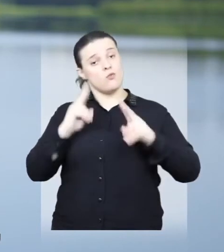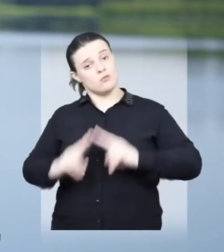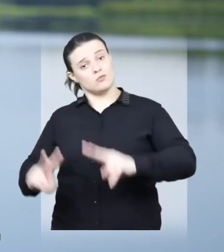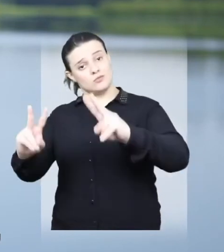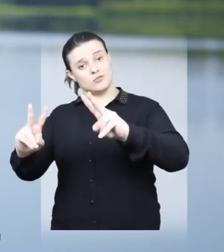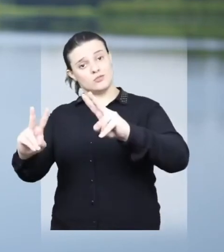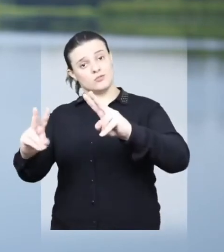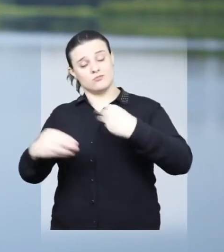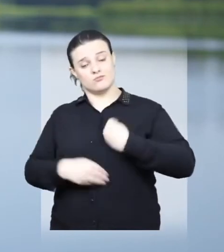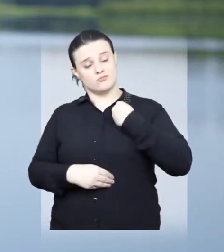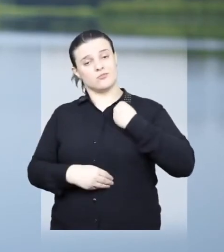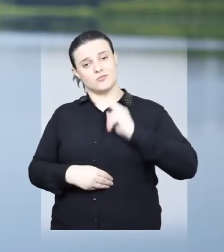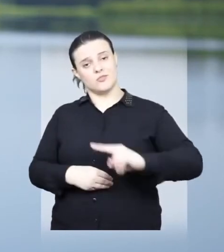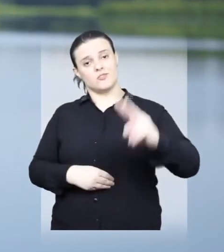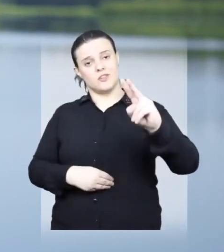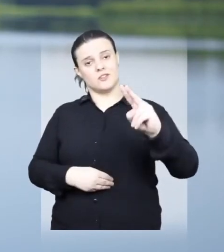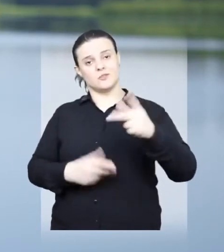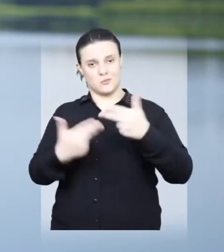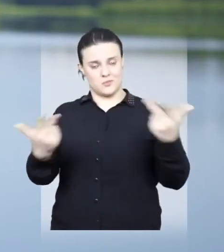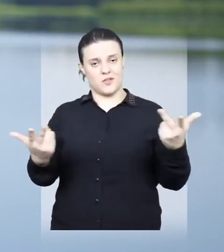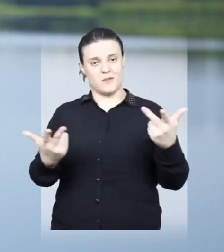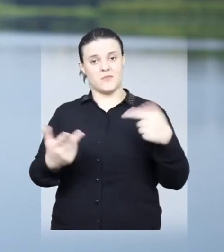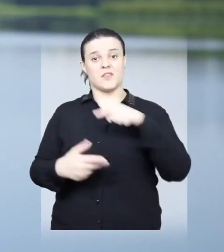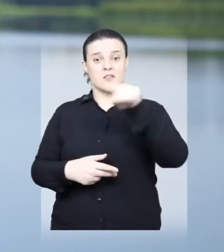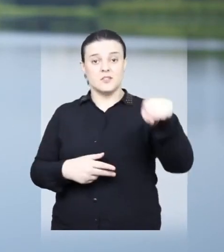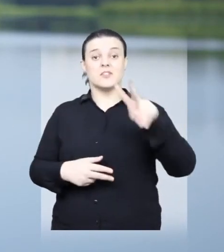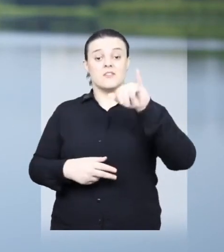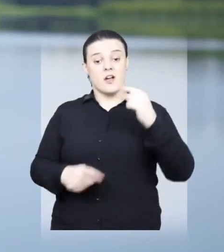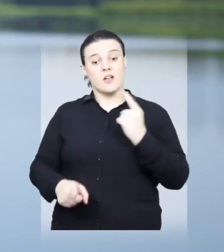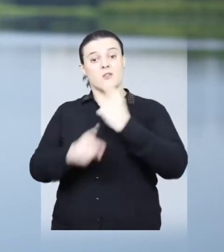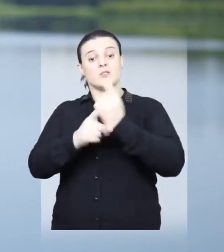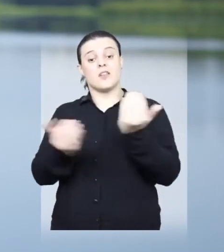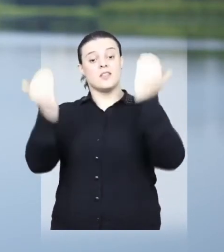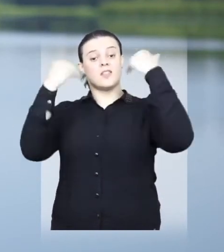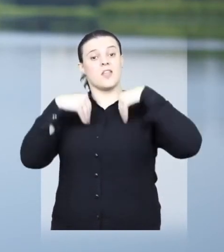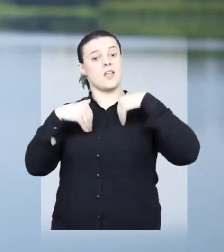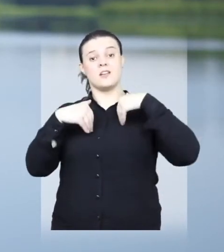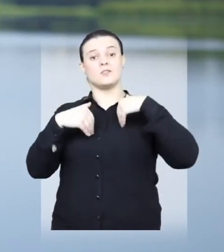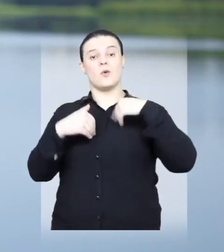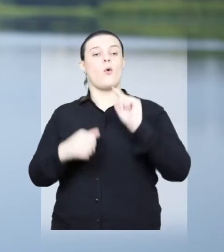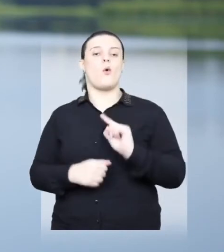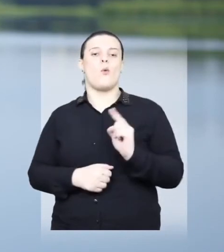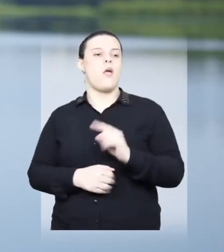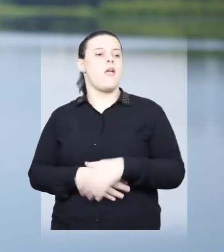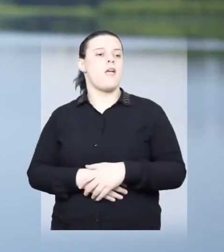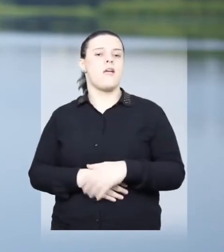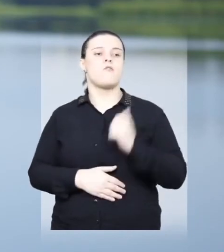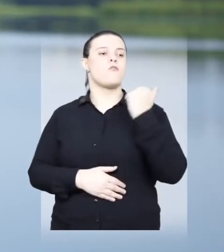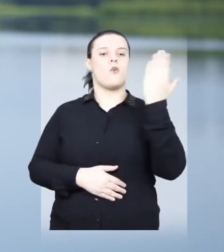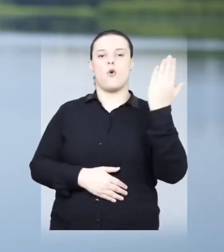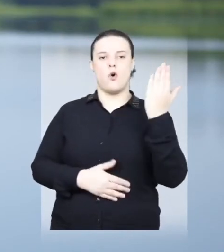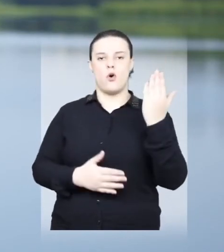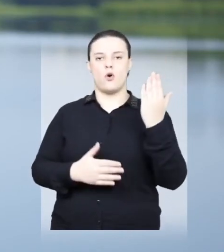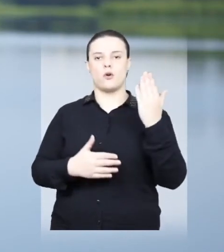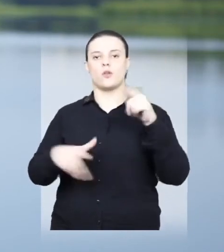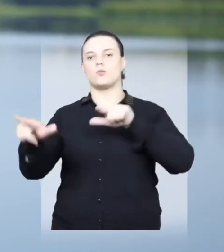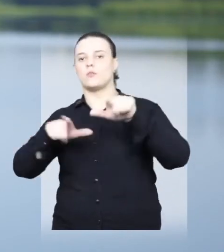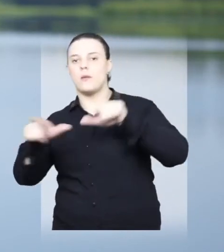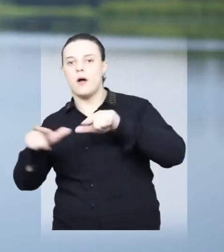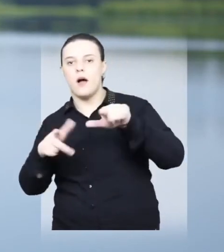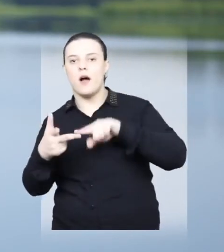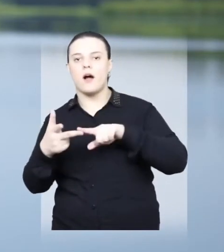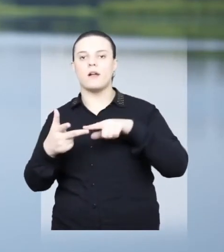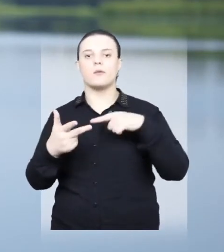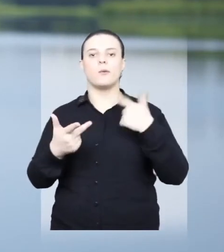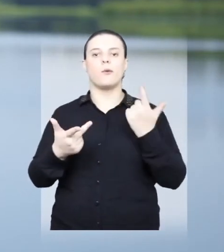você segue vivendo de alguma maneira, né? E você vai encontrar isso dentro de você, não é fora, não é no